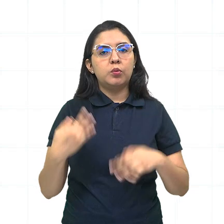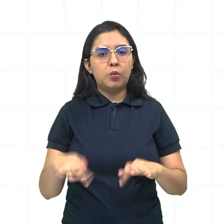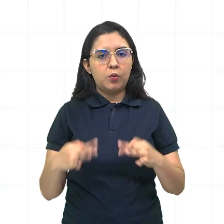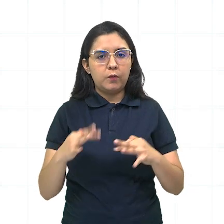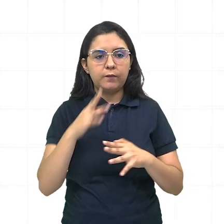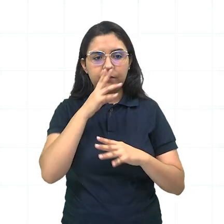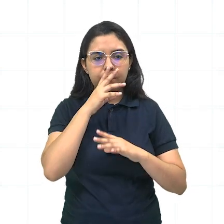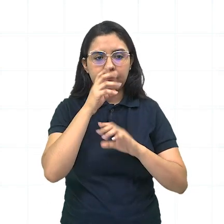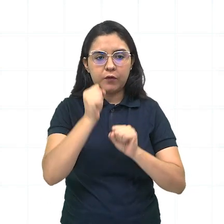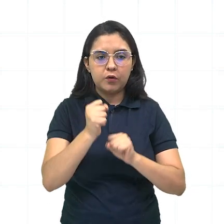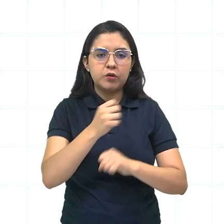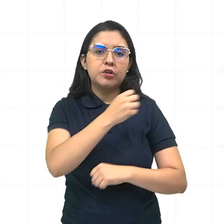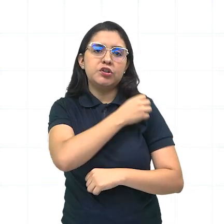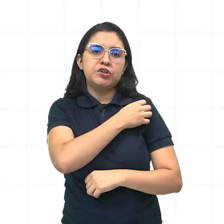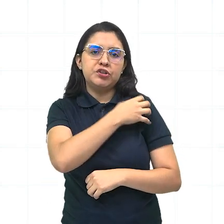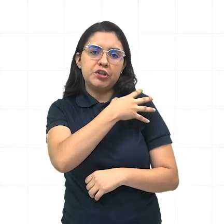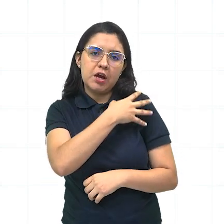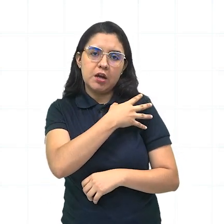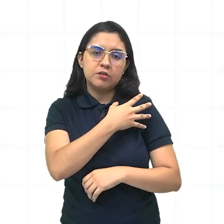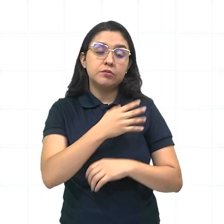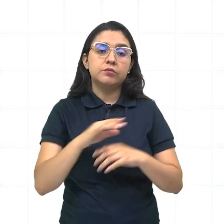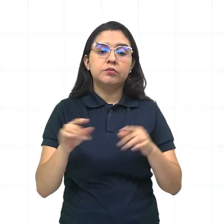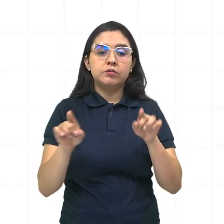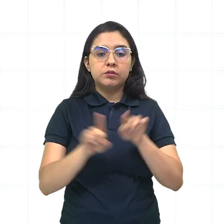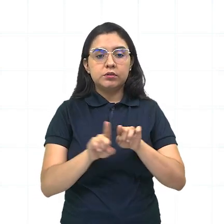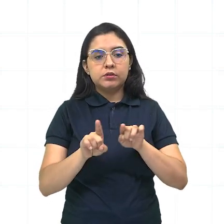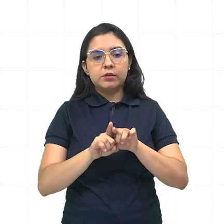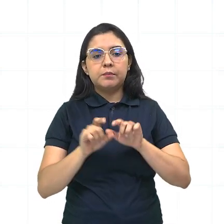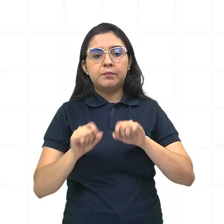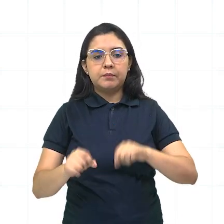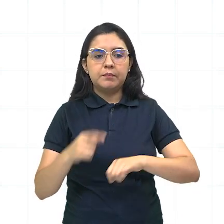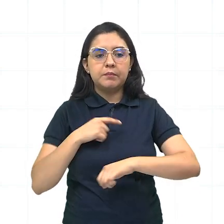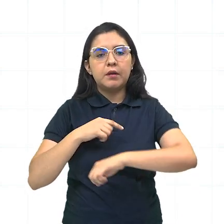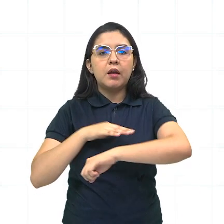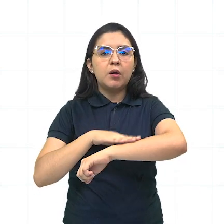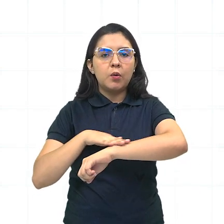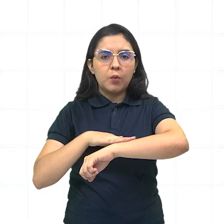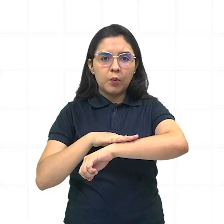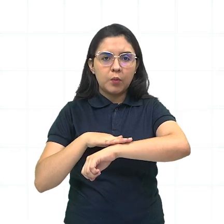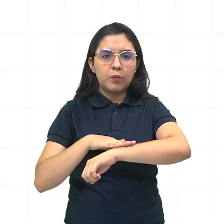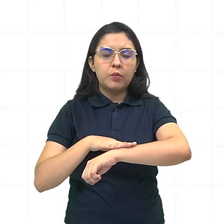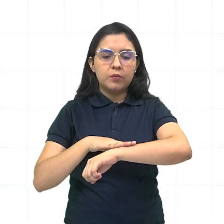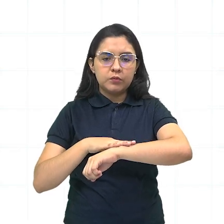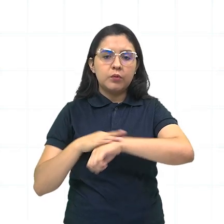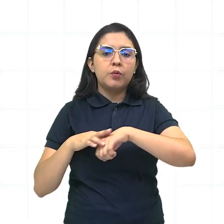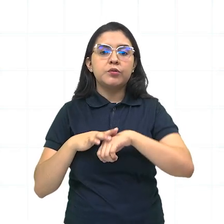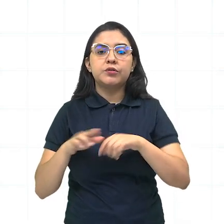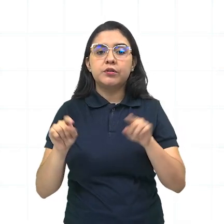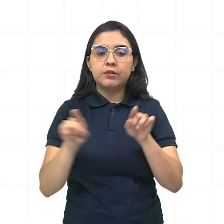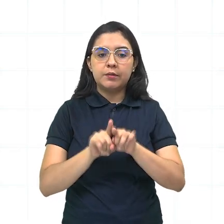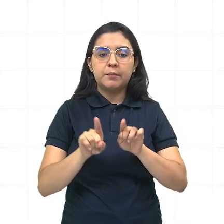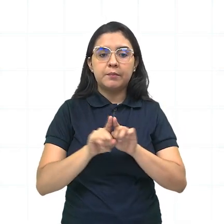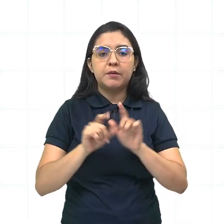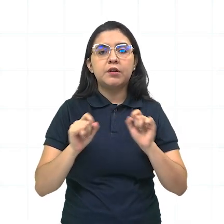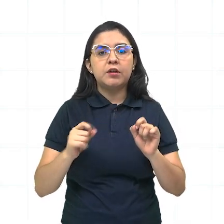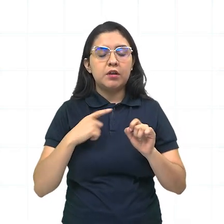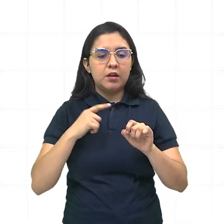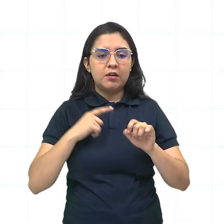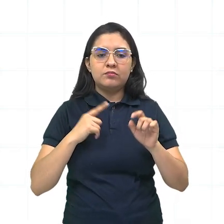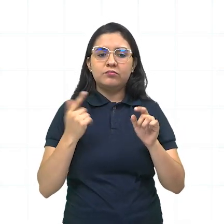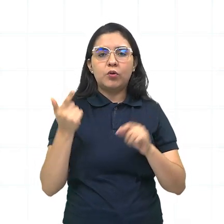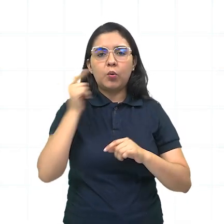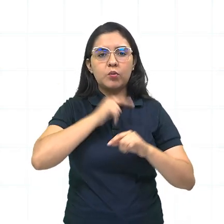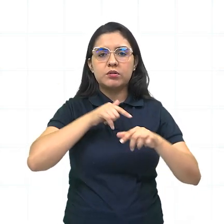muito forte, inchaço no lugar, hematomas, que é a roxidão, né? Dificuldade de movimentação